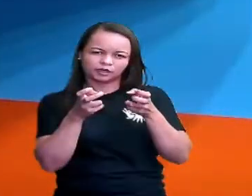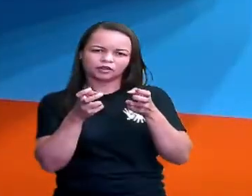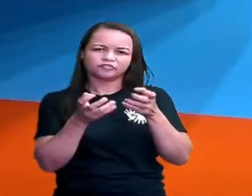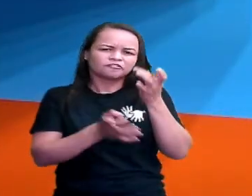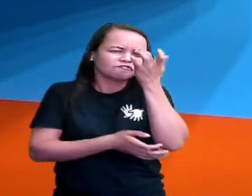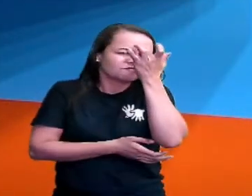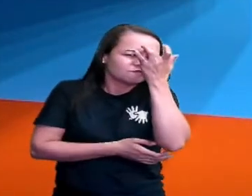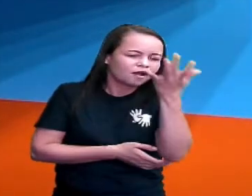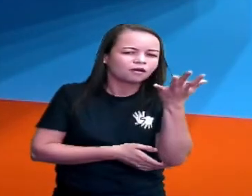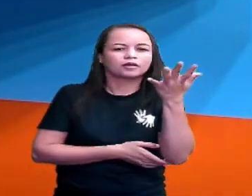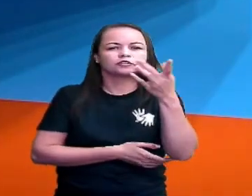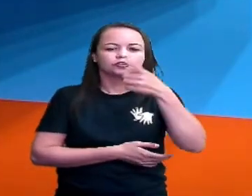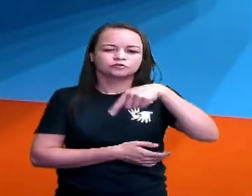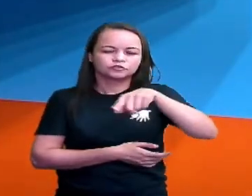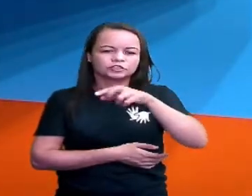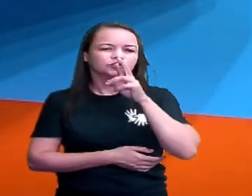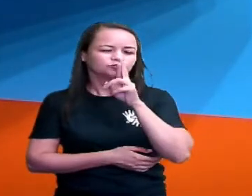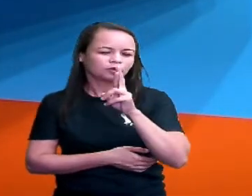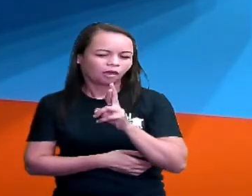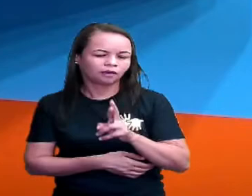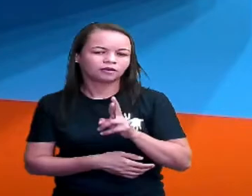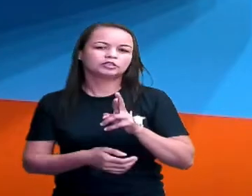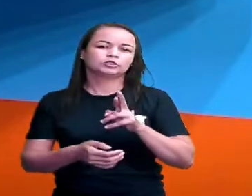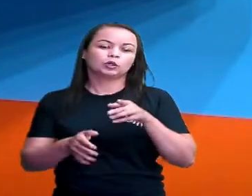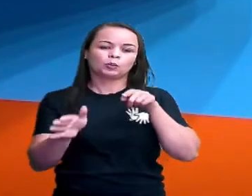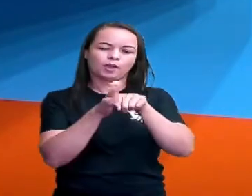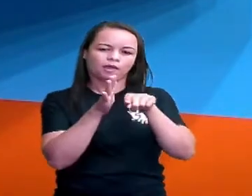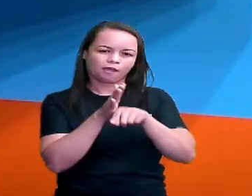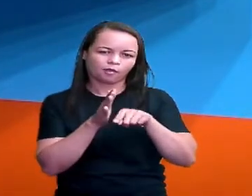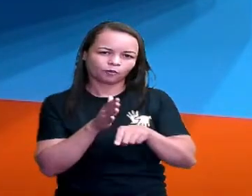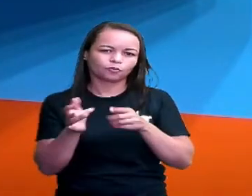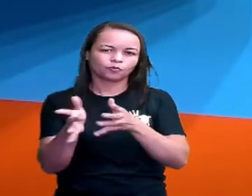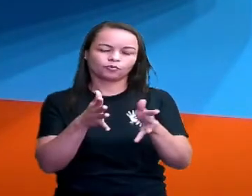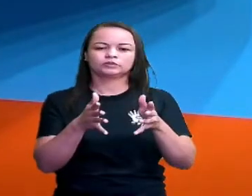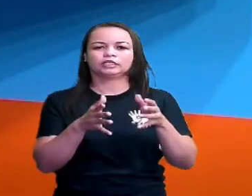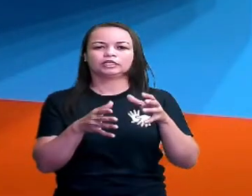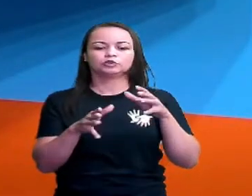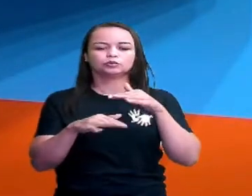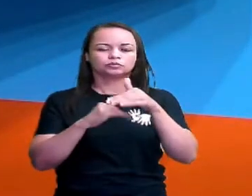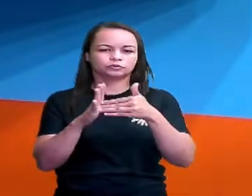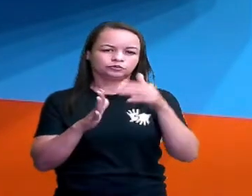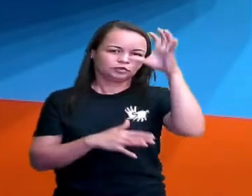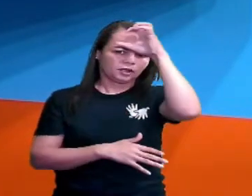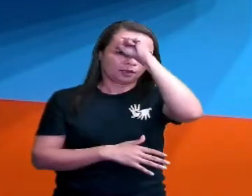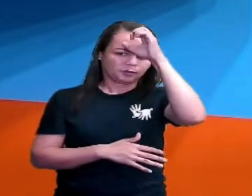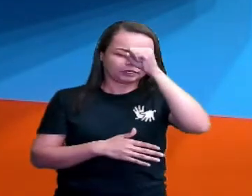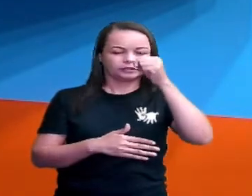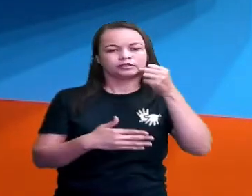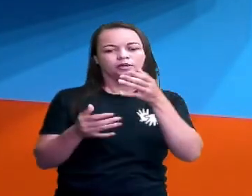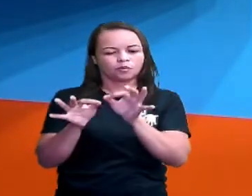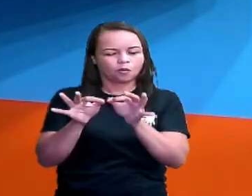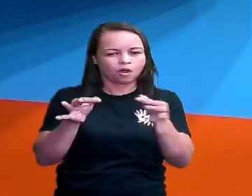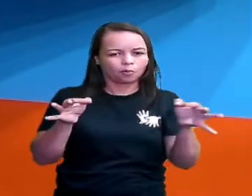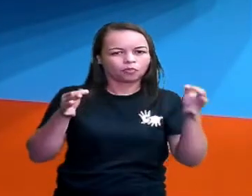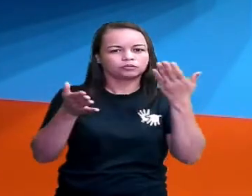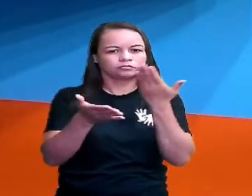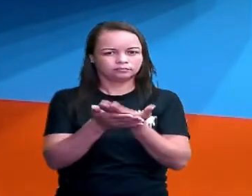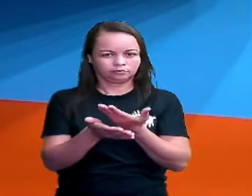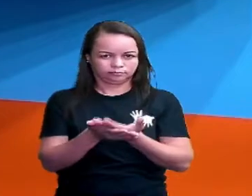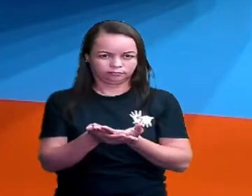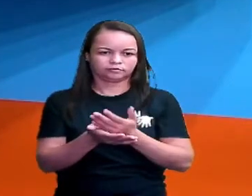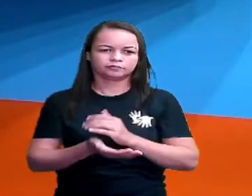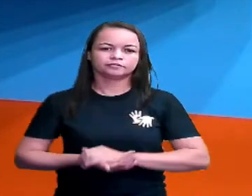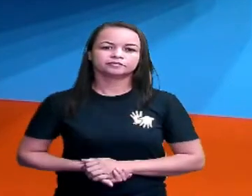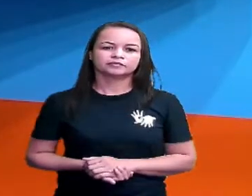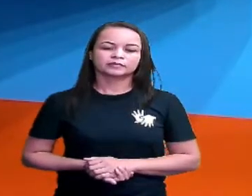a gente responder todas essas perguntinhas baseado naquilo que nós aprendemos aqui ao longo da nossa aula. Então